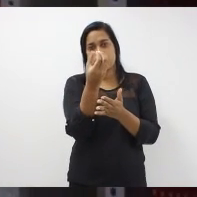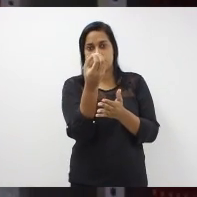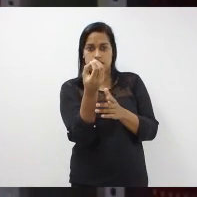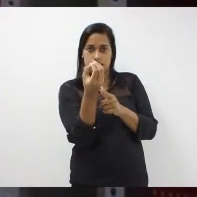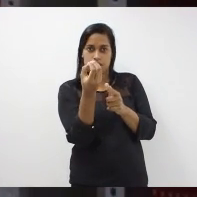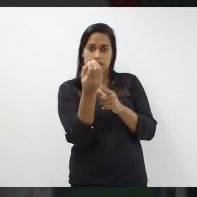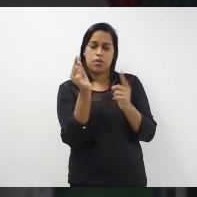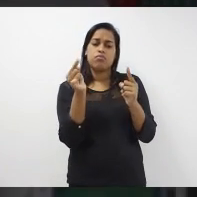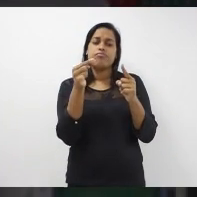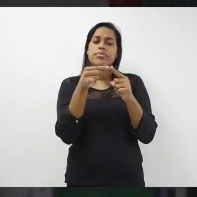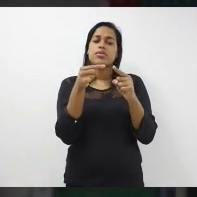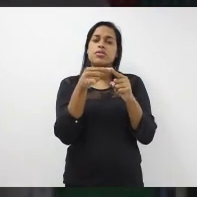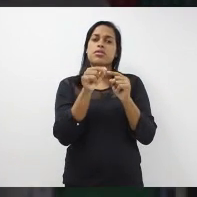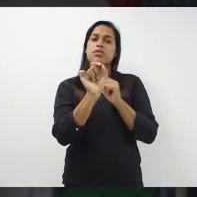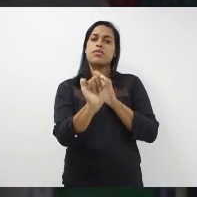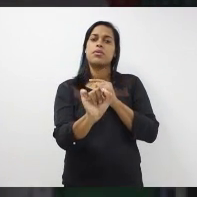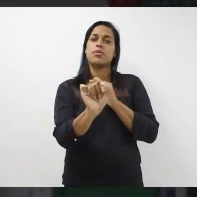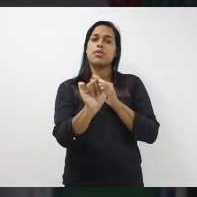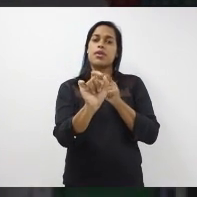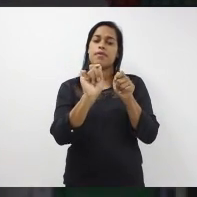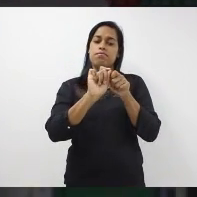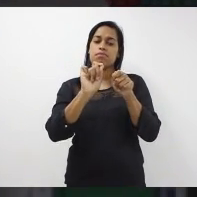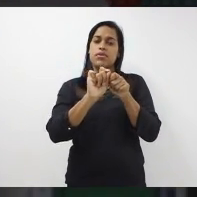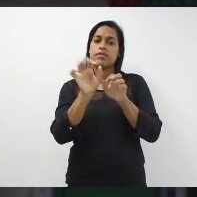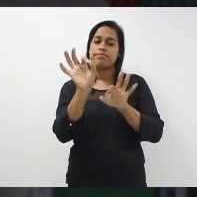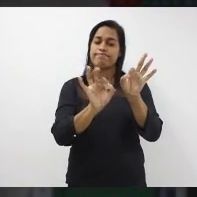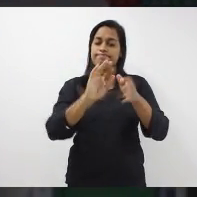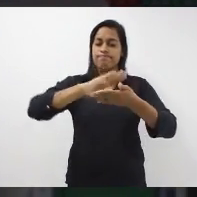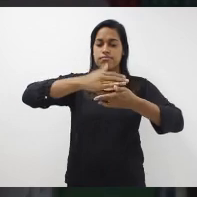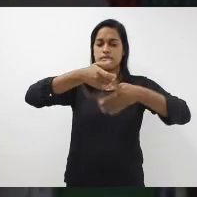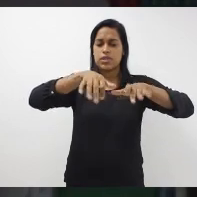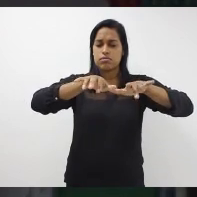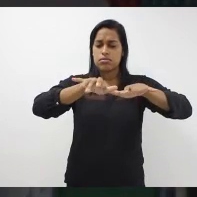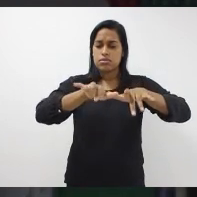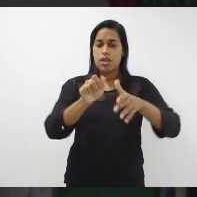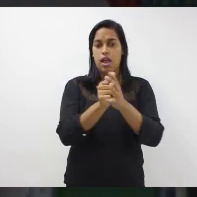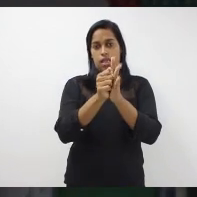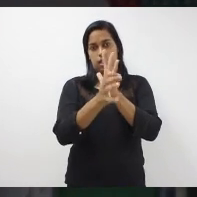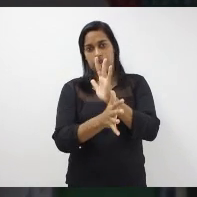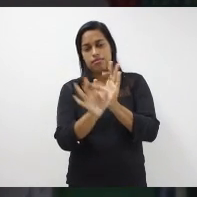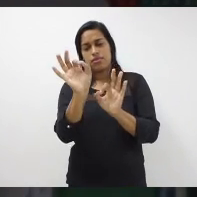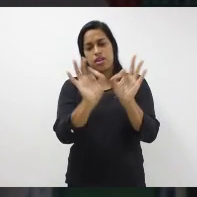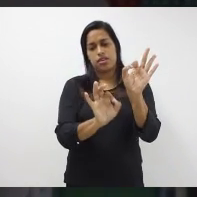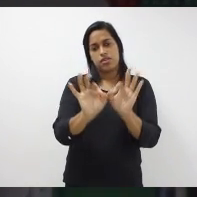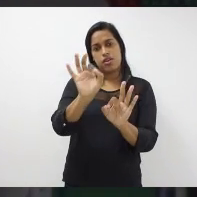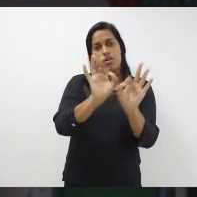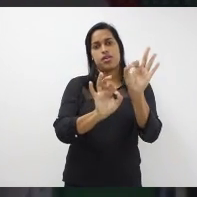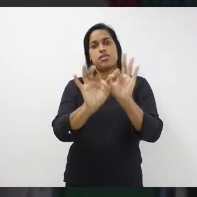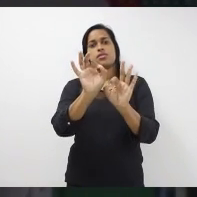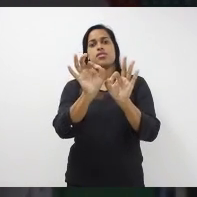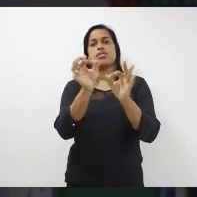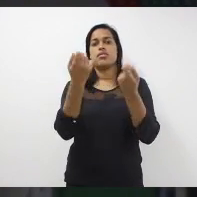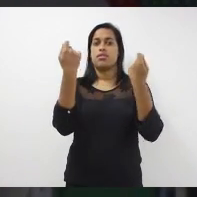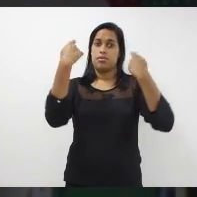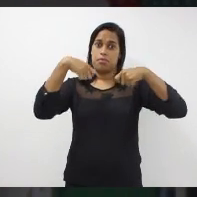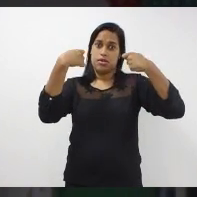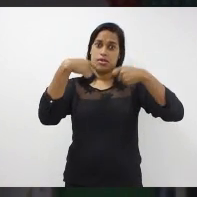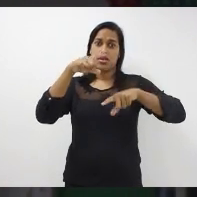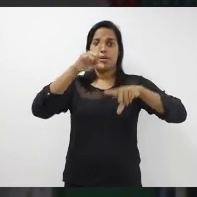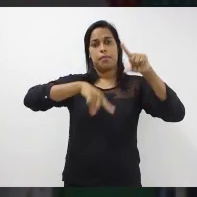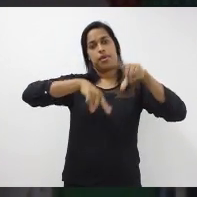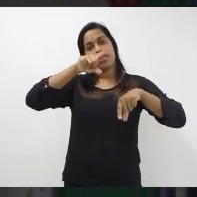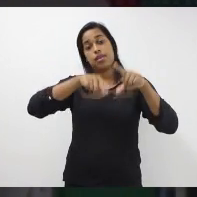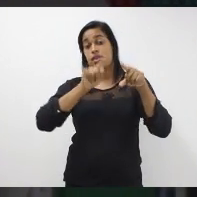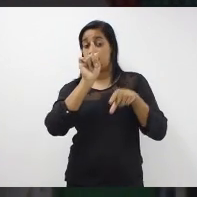e o objetivo era executar computacionalmente a atividade de planejamento das necessidades de materiais,